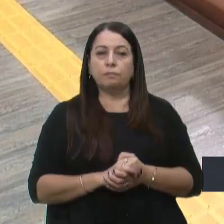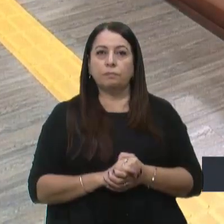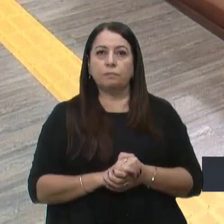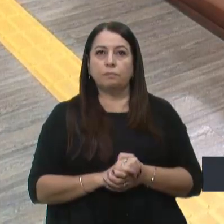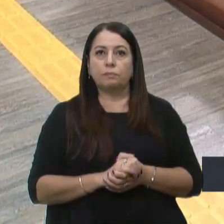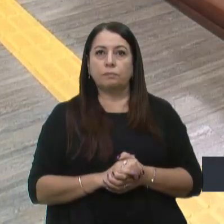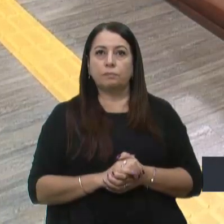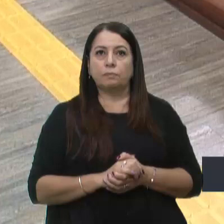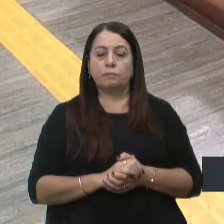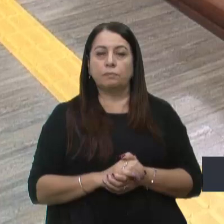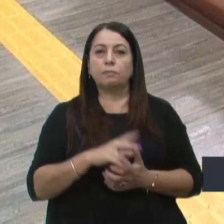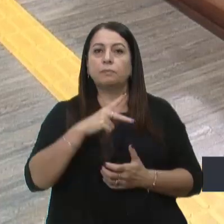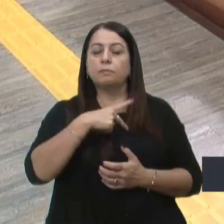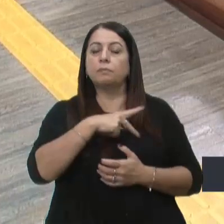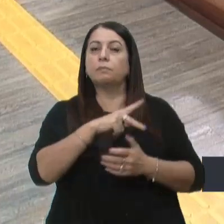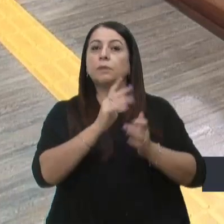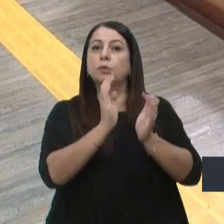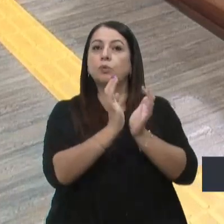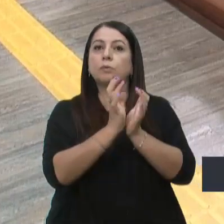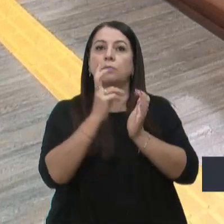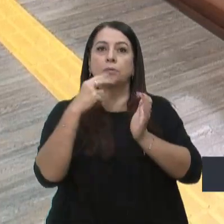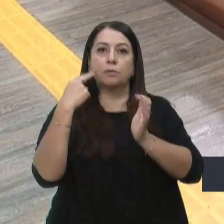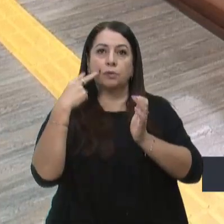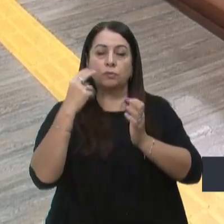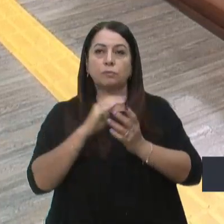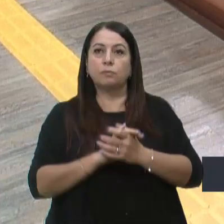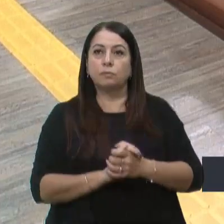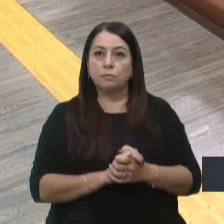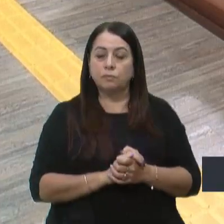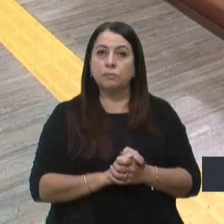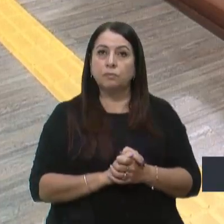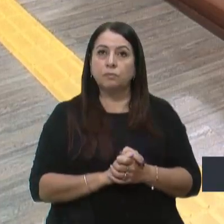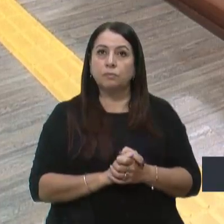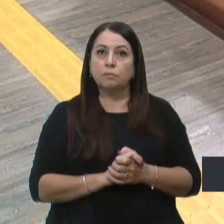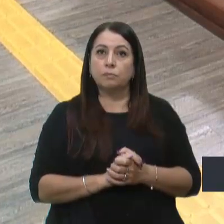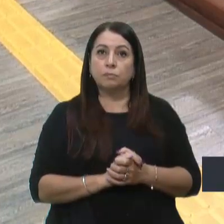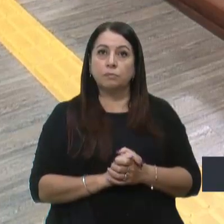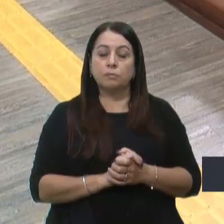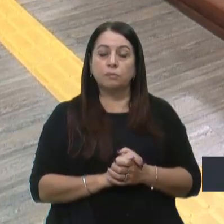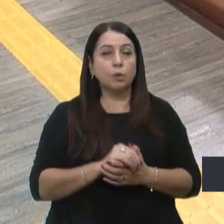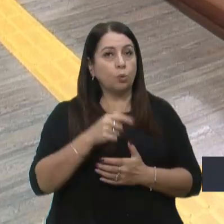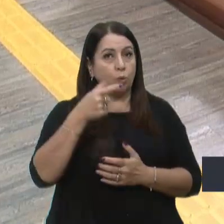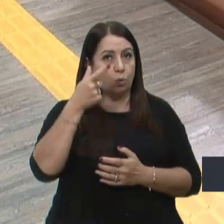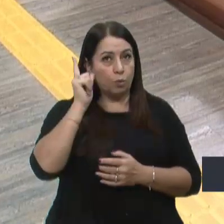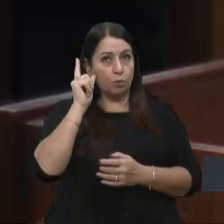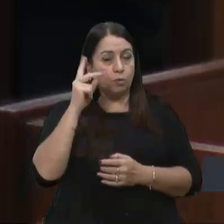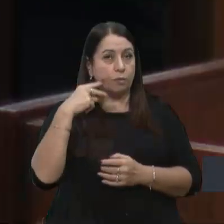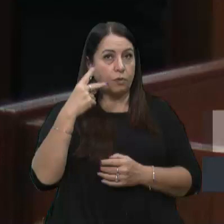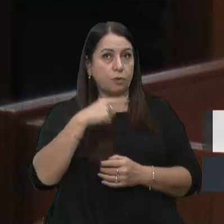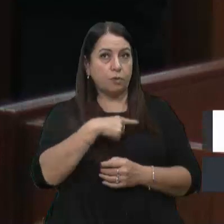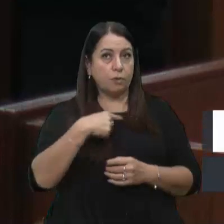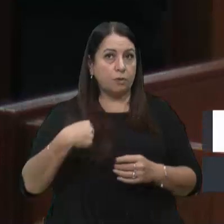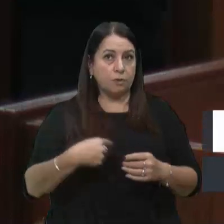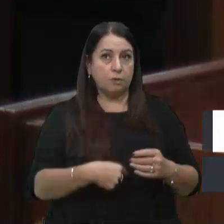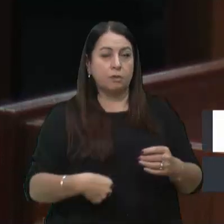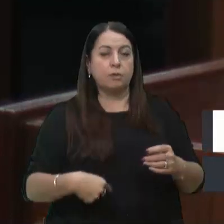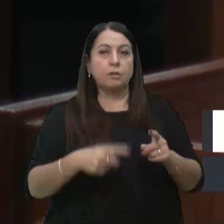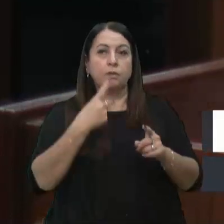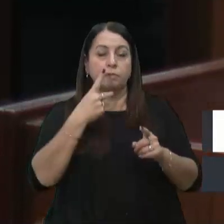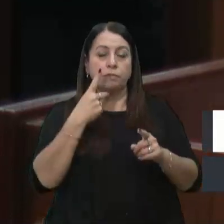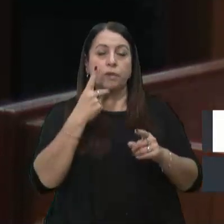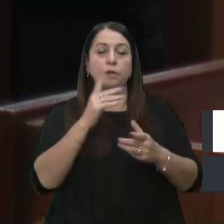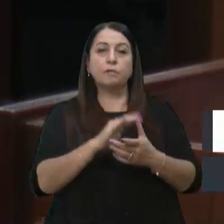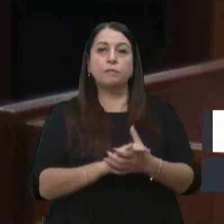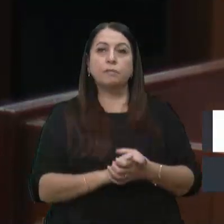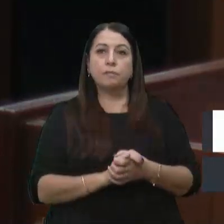Presidente colegas vereadores ontem o vereador zanquinho na sua fala do pequeno